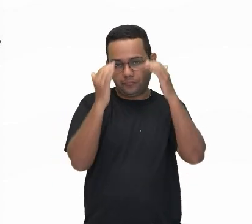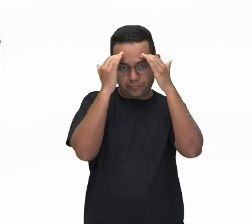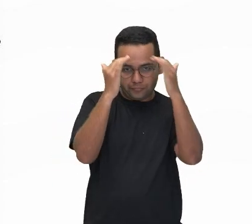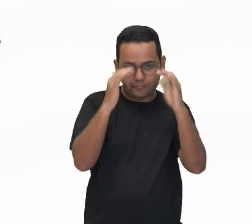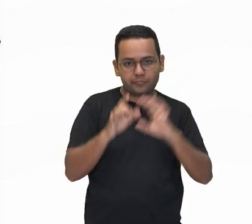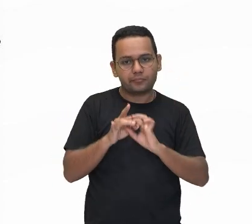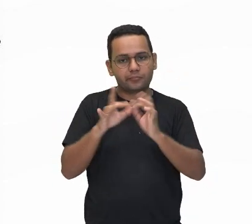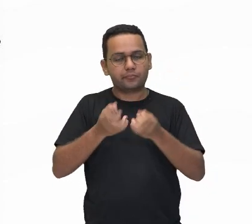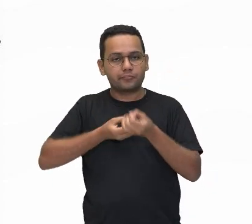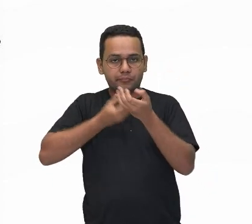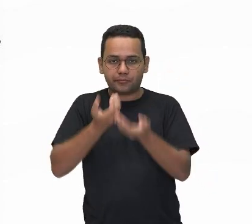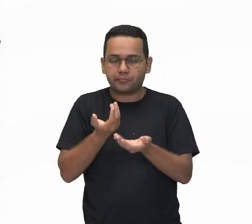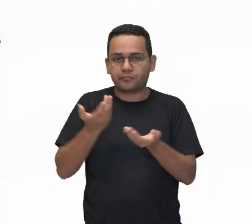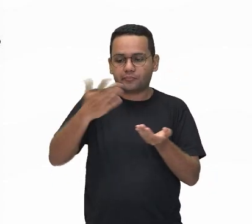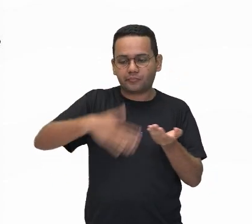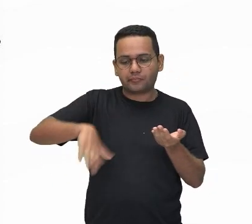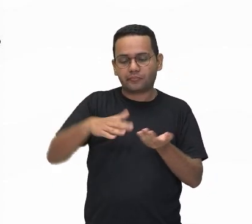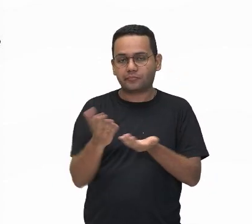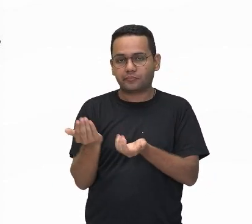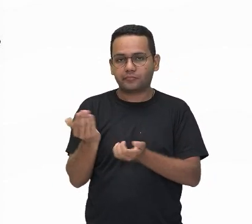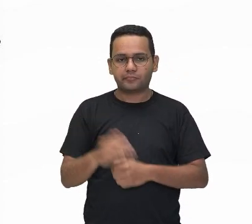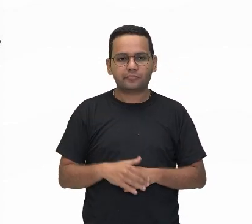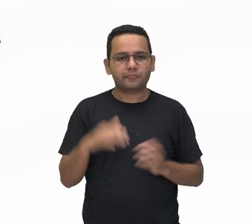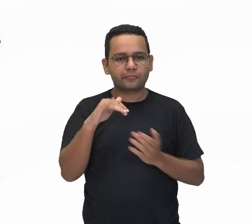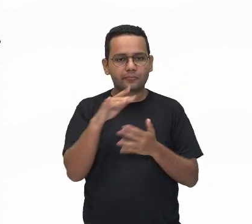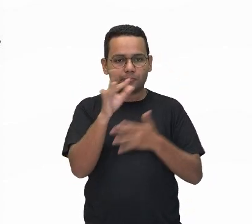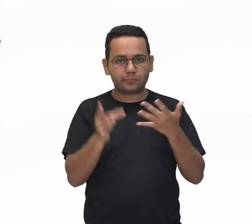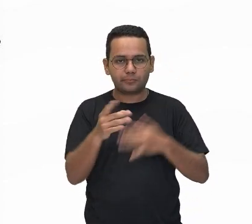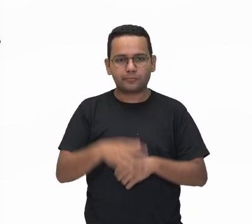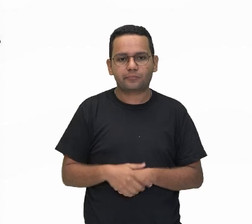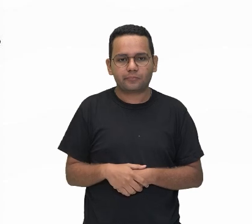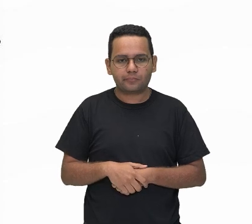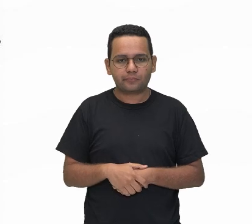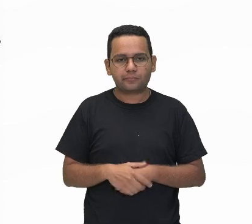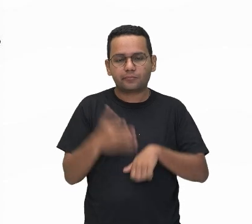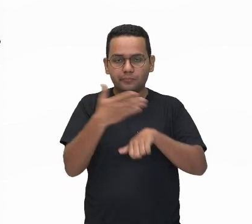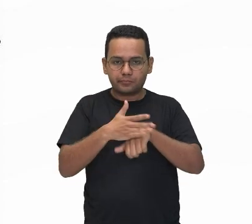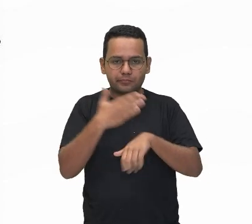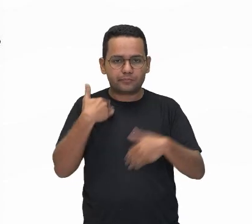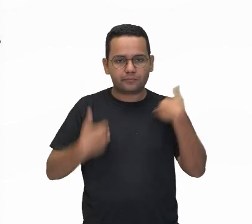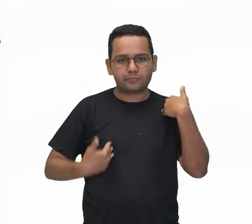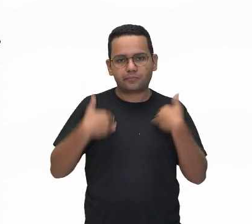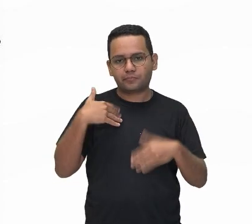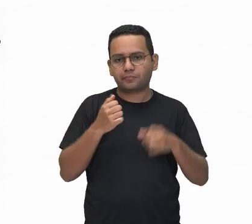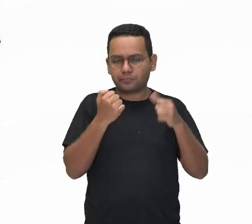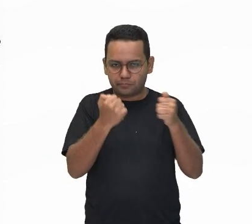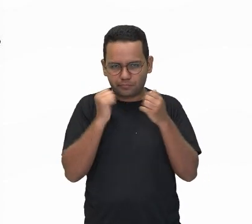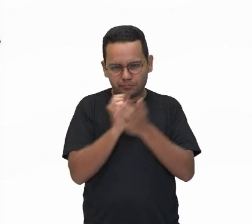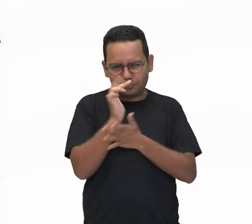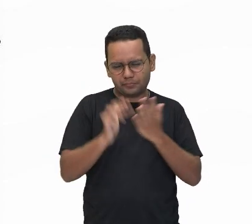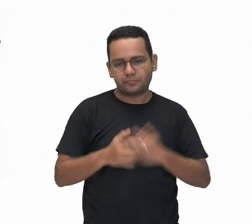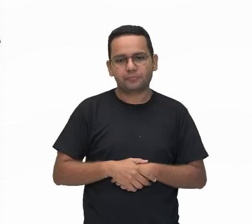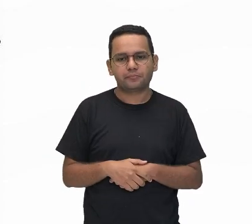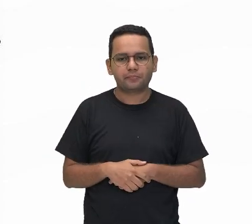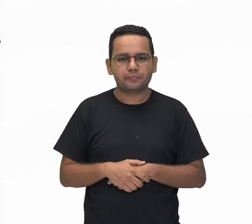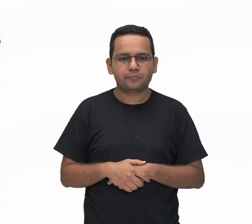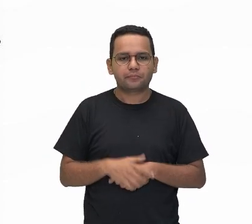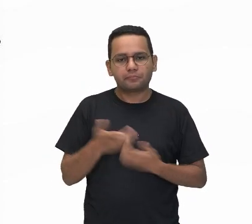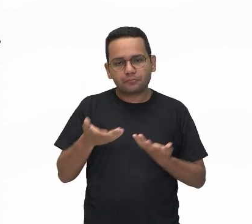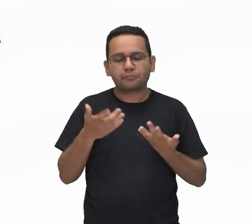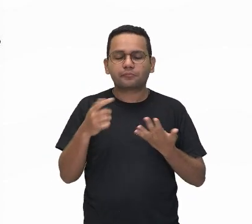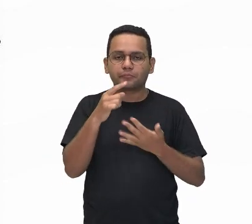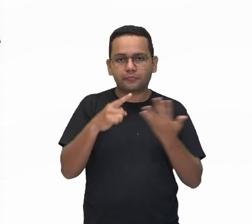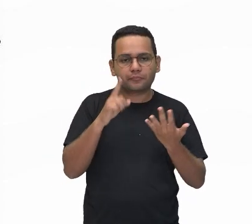liberdade de expressão entre os jovens. Detalhamento, práticas corporais, lutas, relações